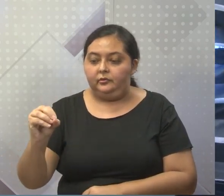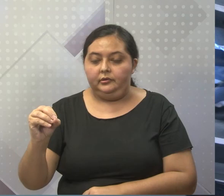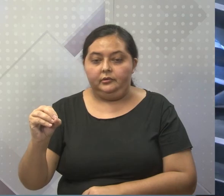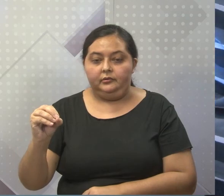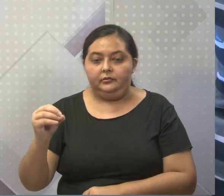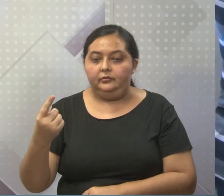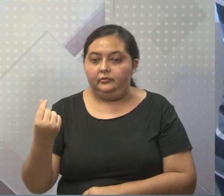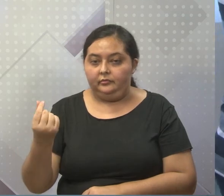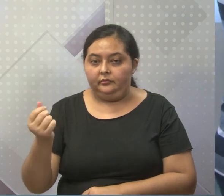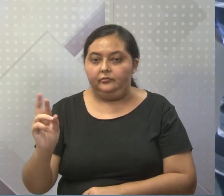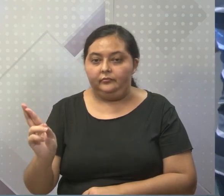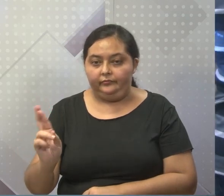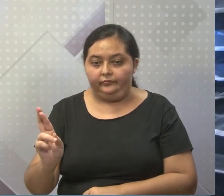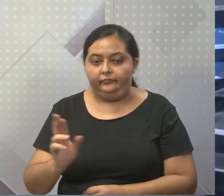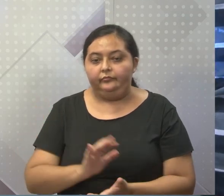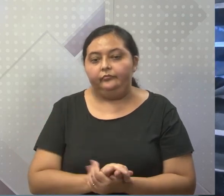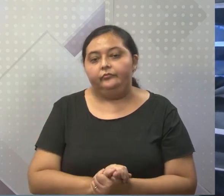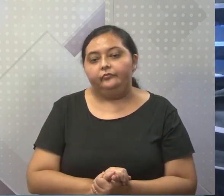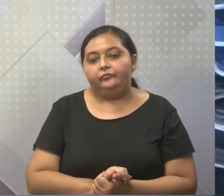892,50 centavos.